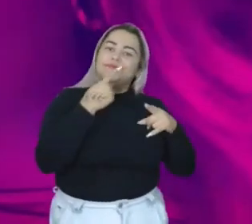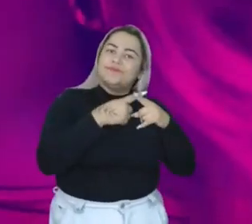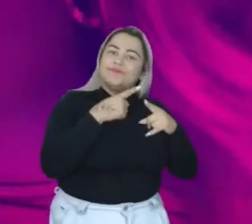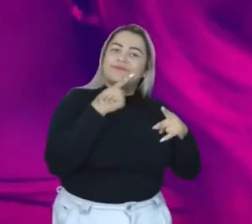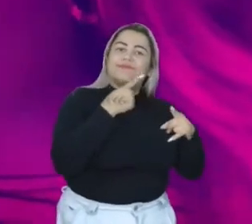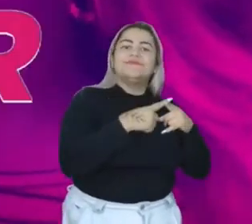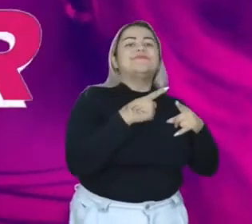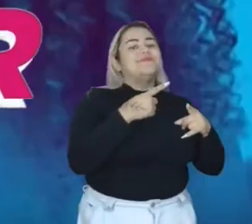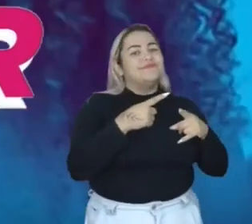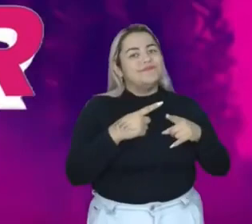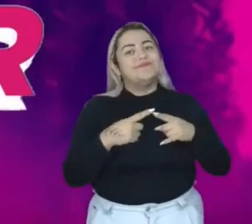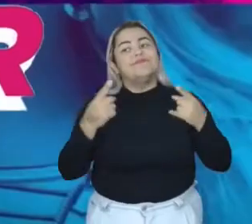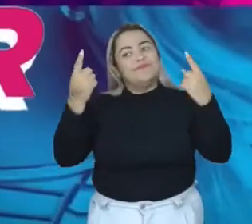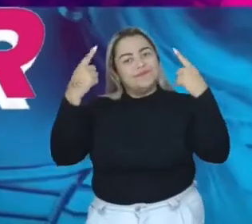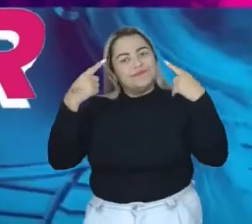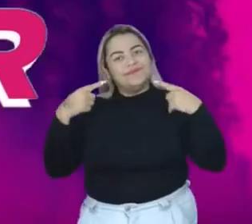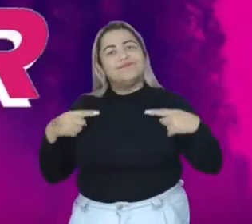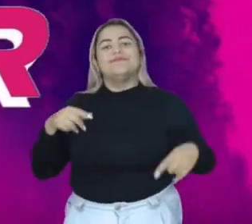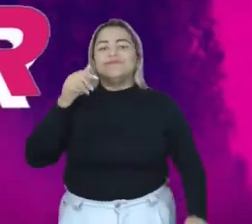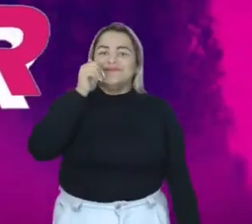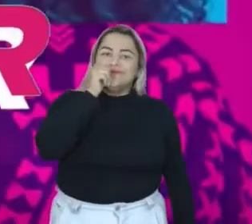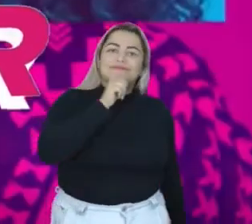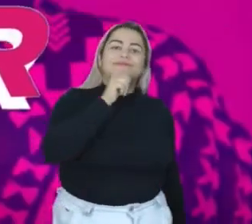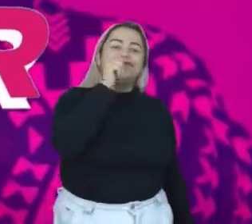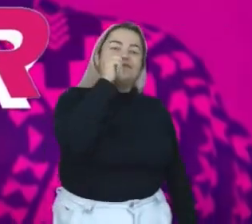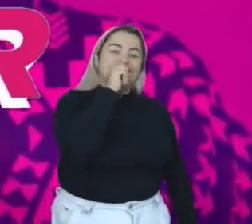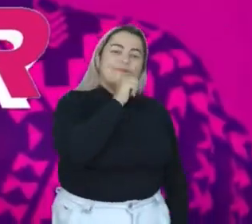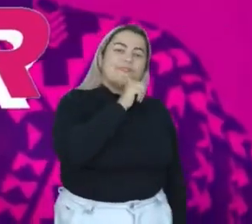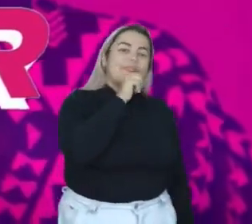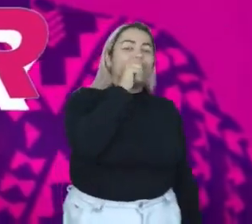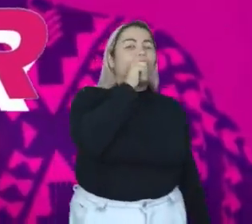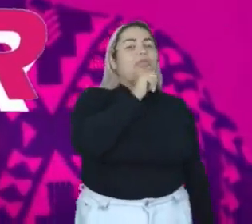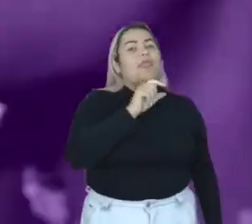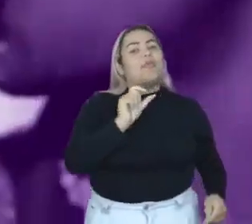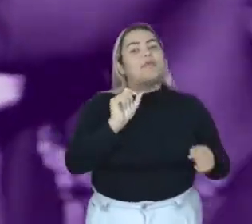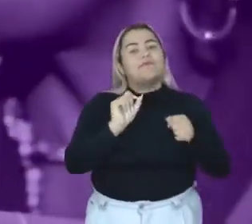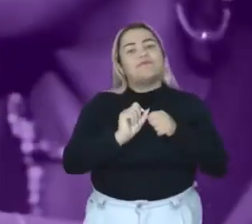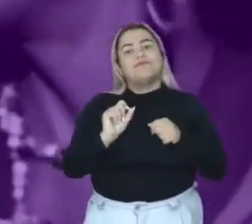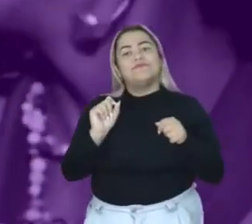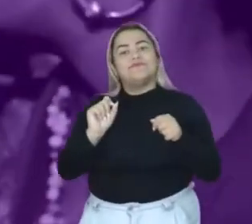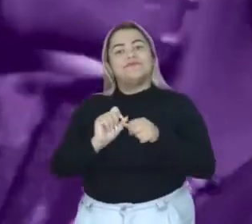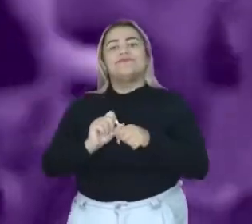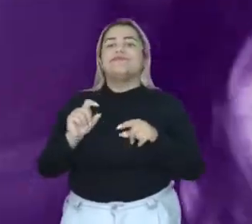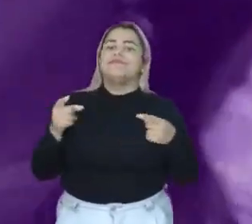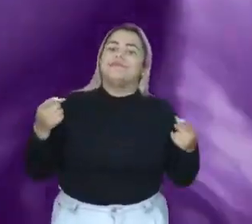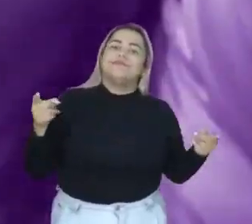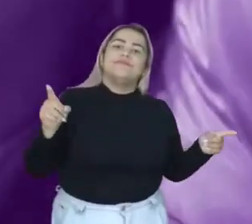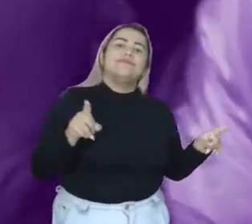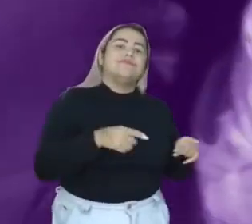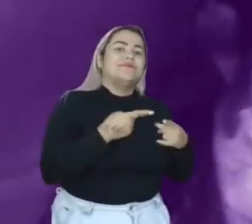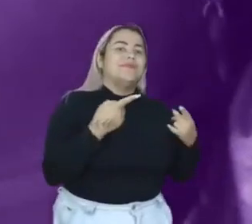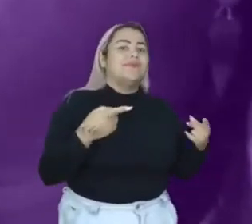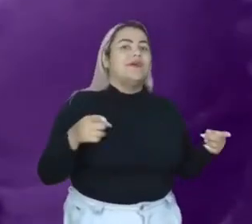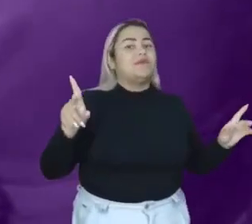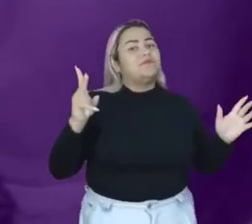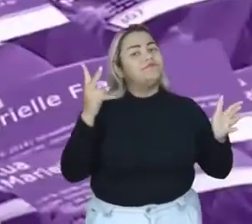Porque eu sou mulher pra fazer